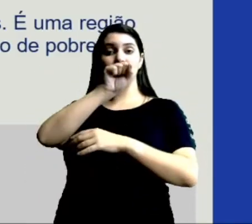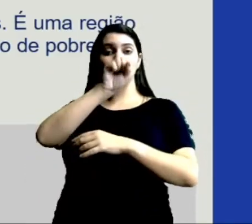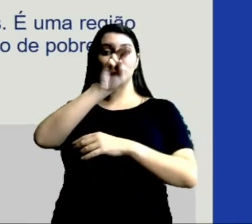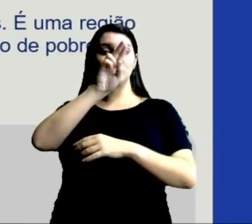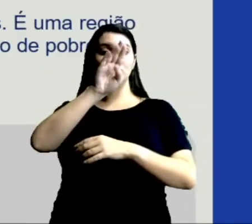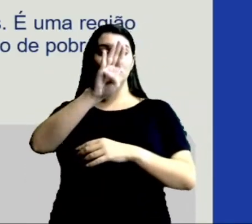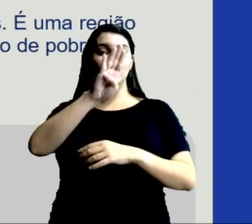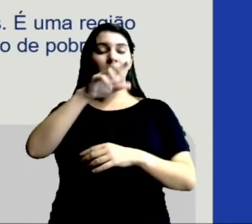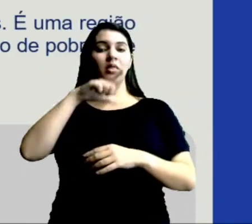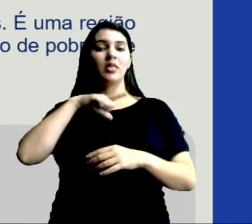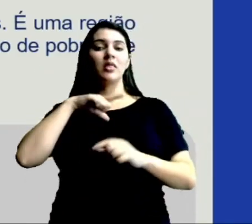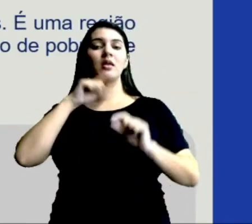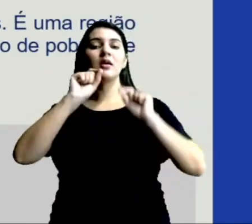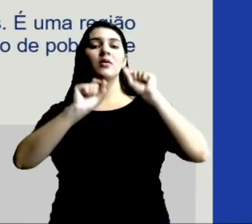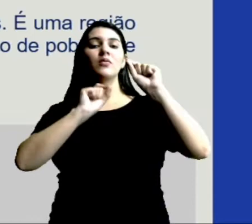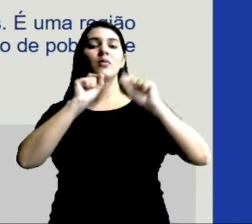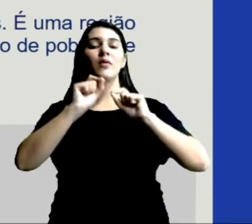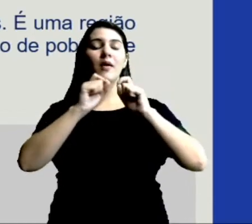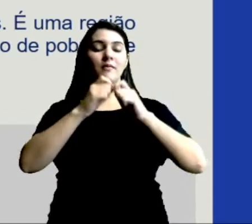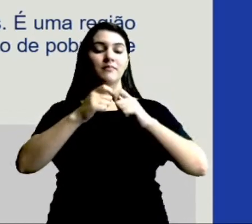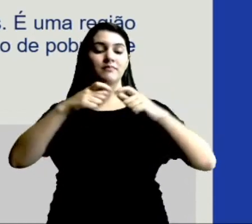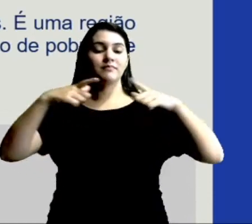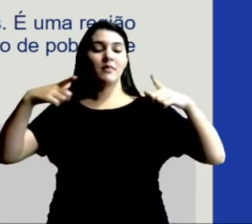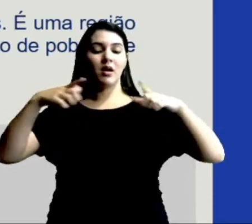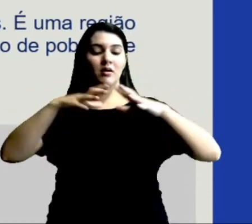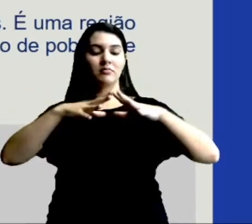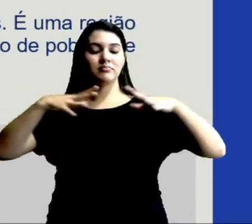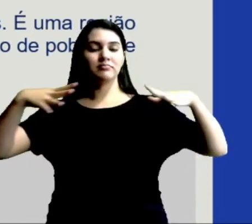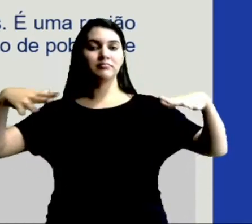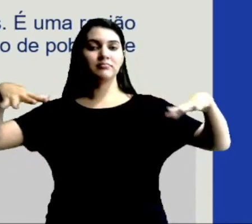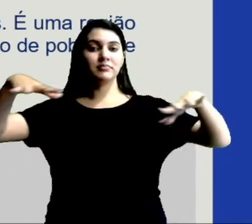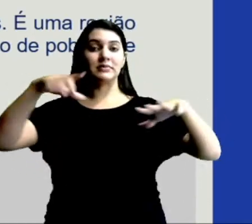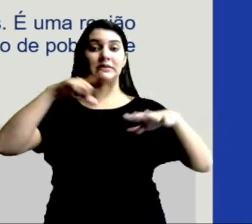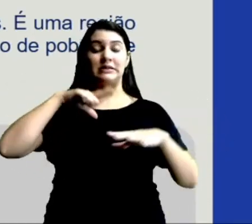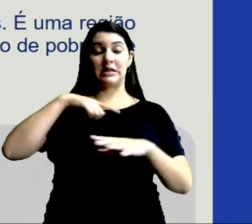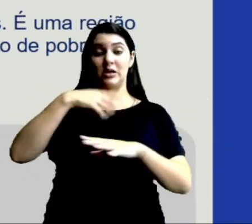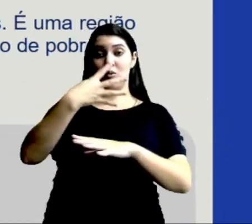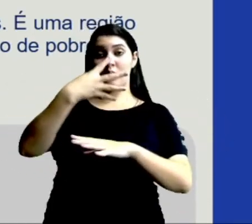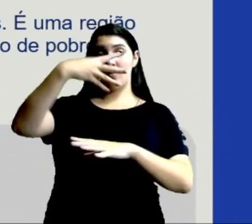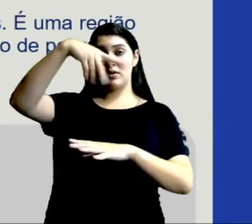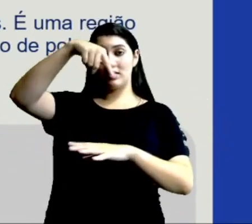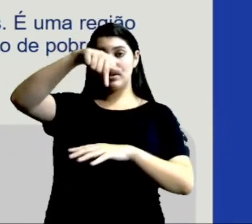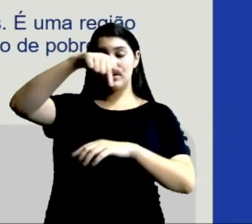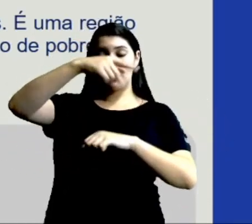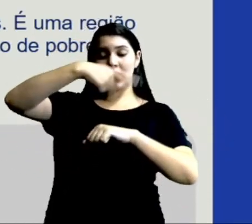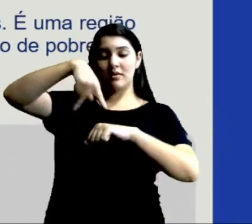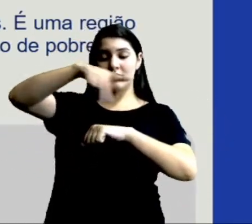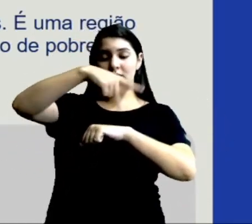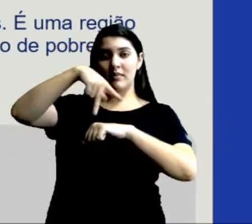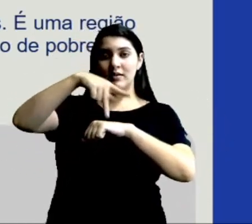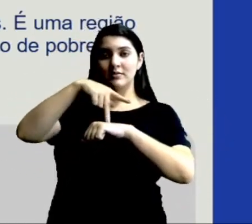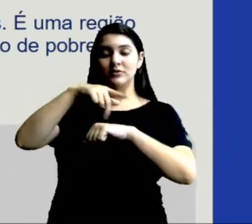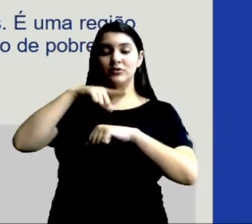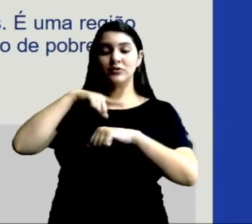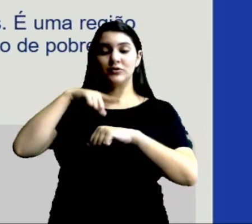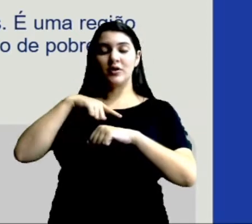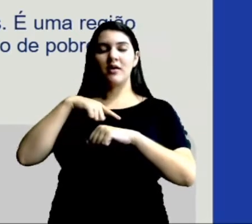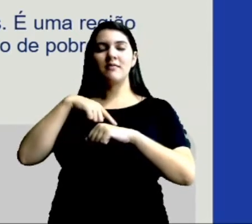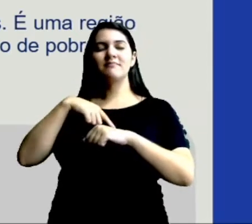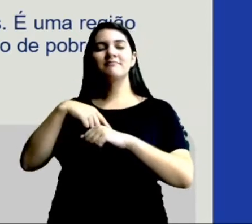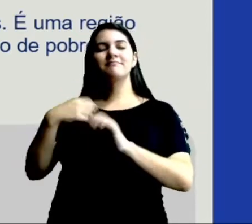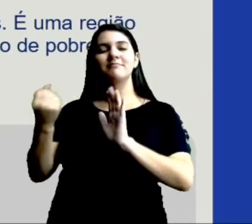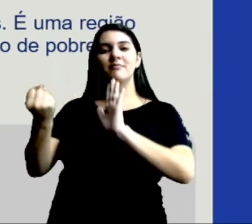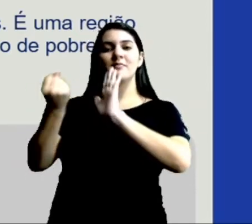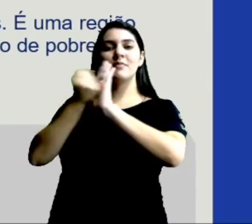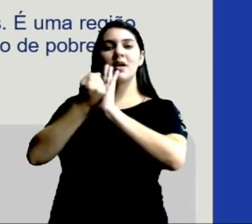ela consiste na maior parcela do continente, reunindo 47 países. É uma região marcada de um lado pela